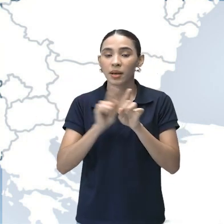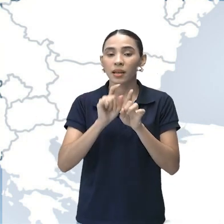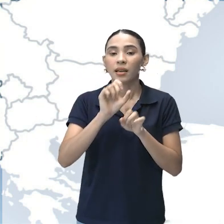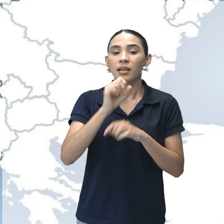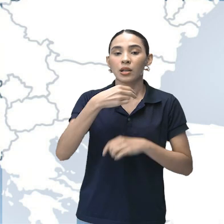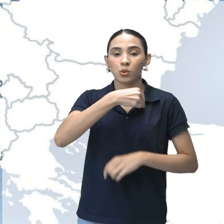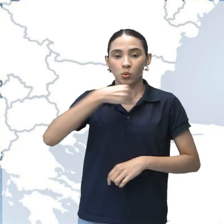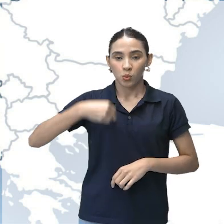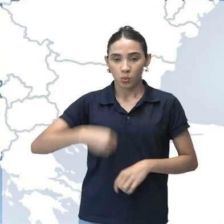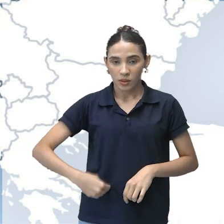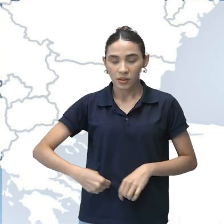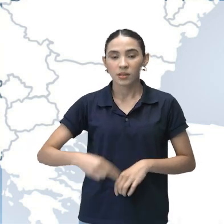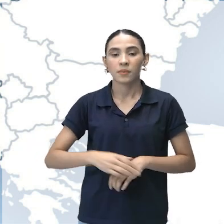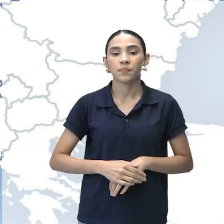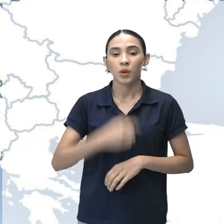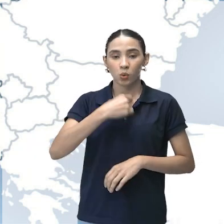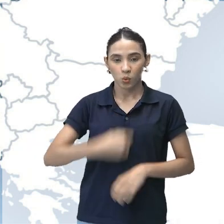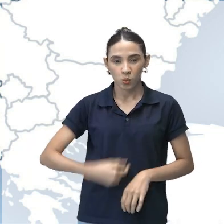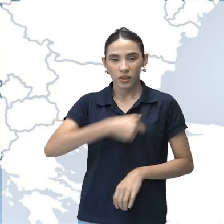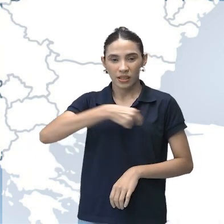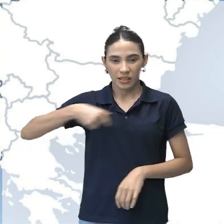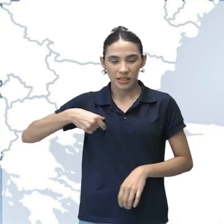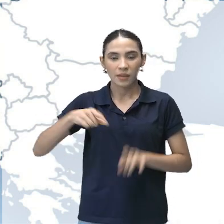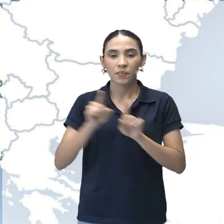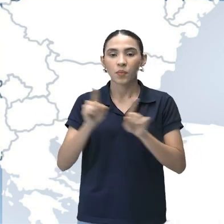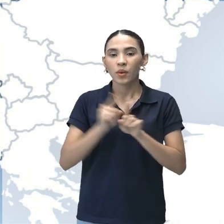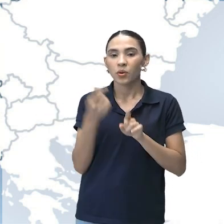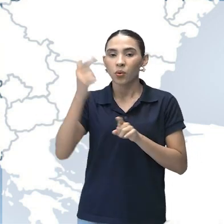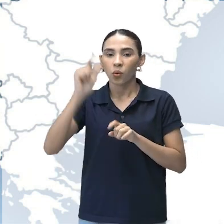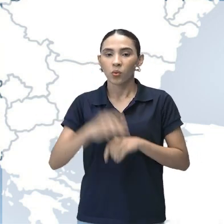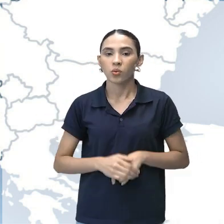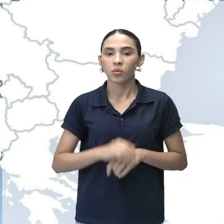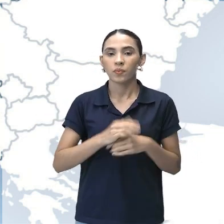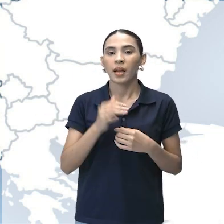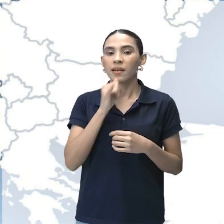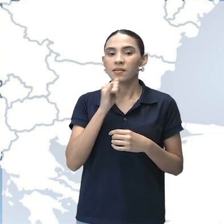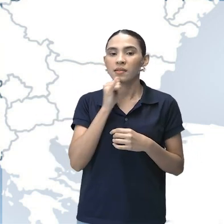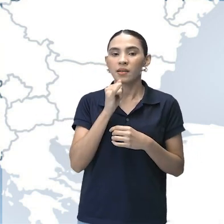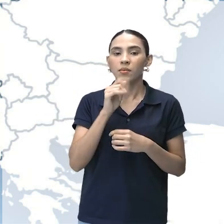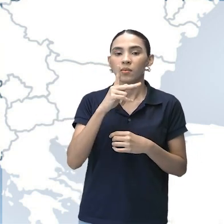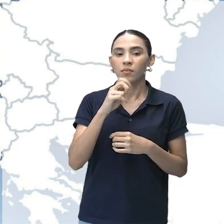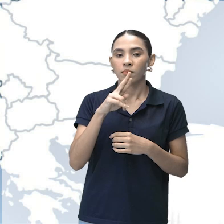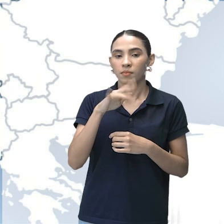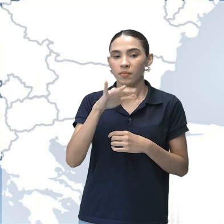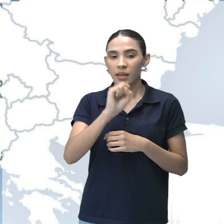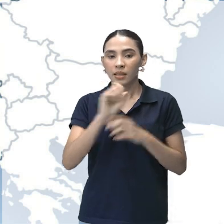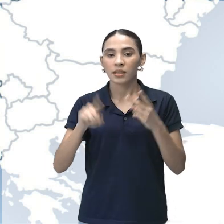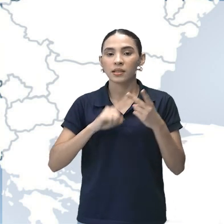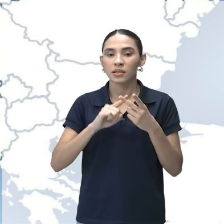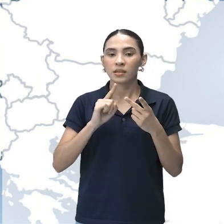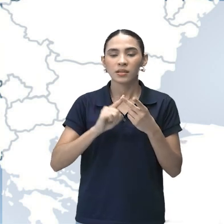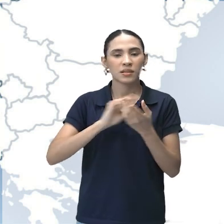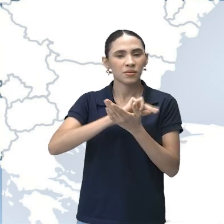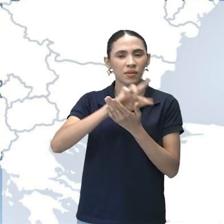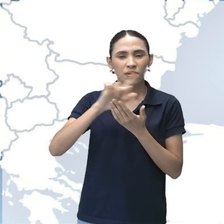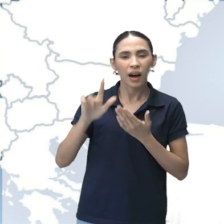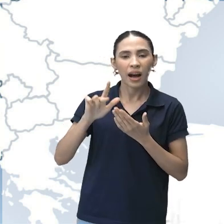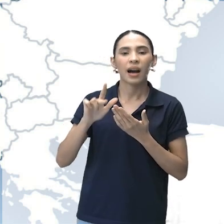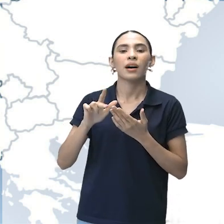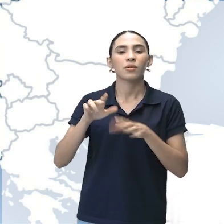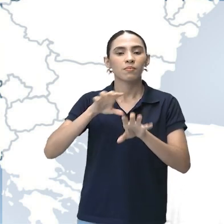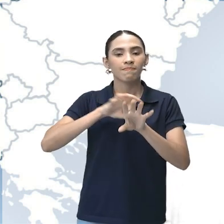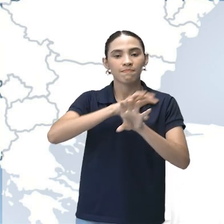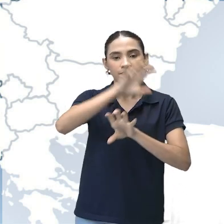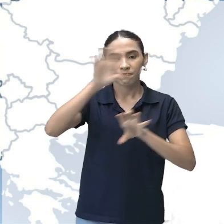né? E temos outros centros, né, industriais, como em Berlim, em Paris, em Lyon, Zurique, entre outros